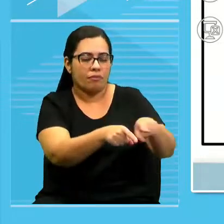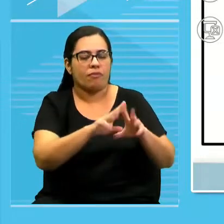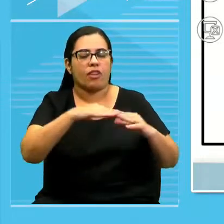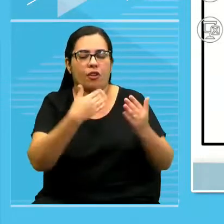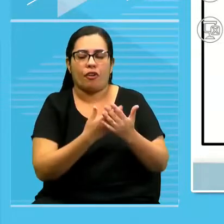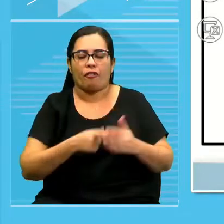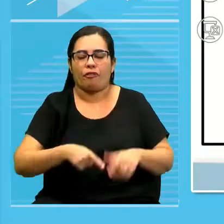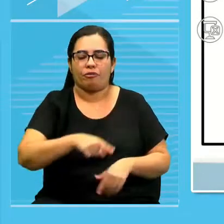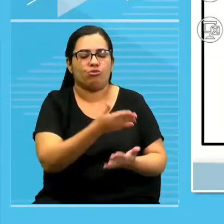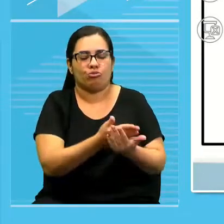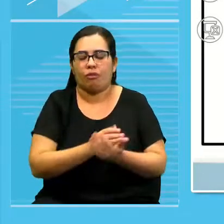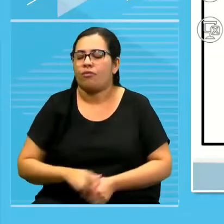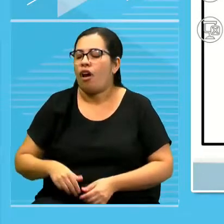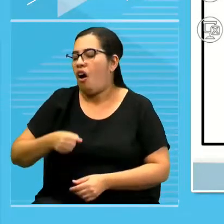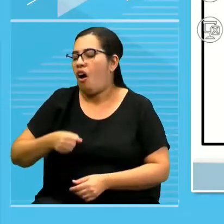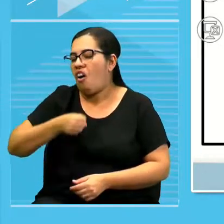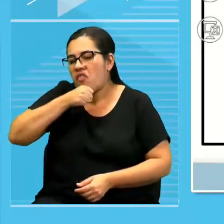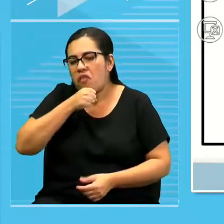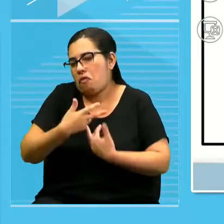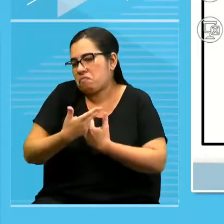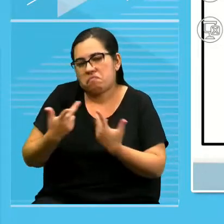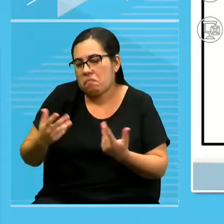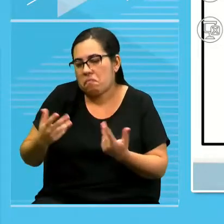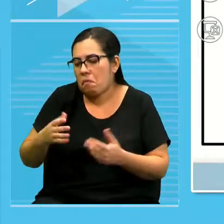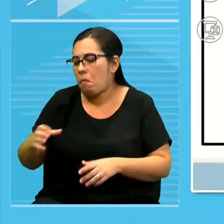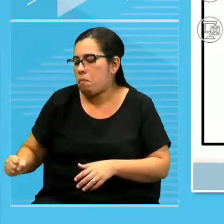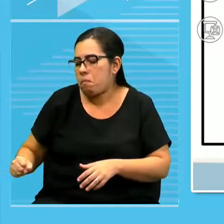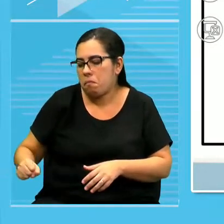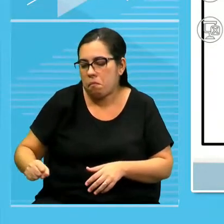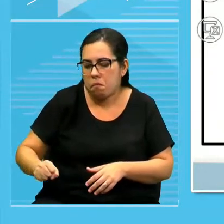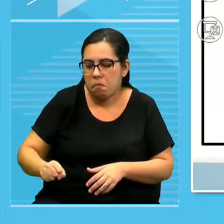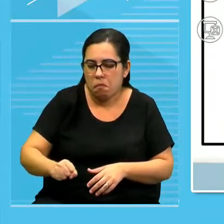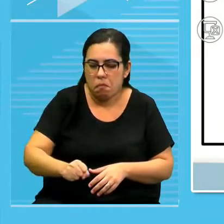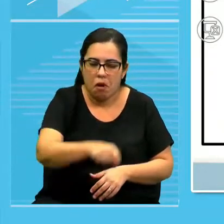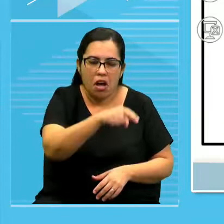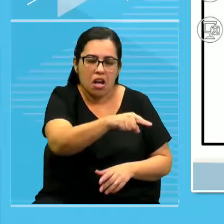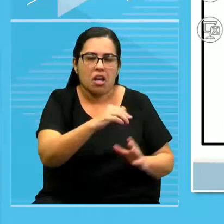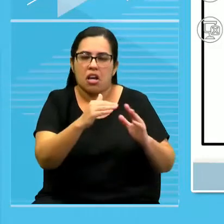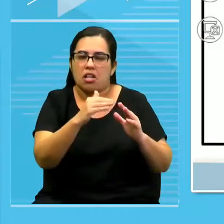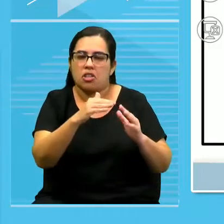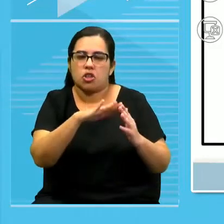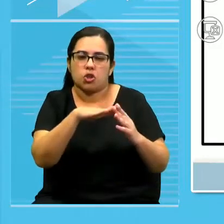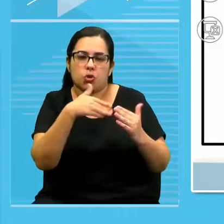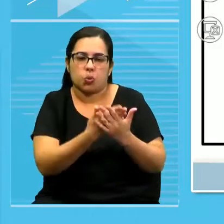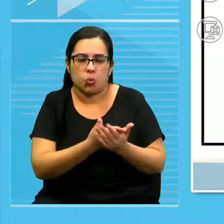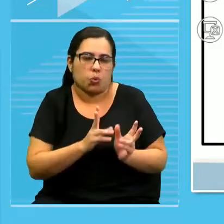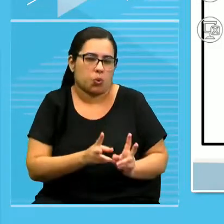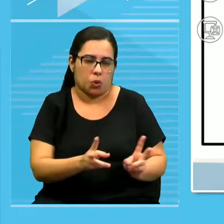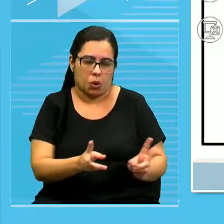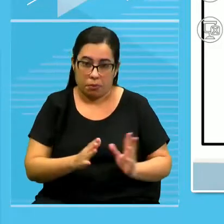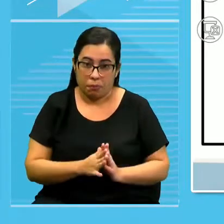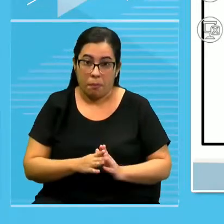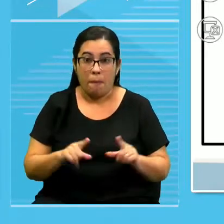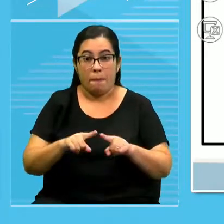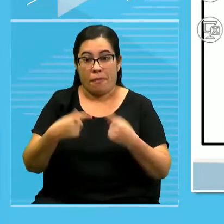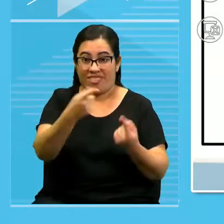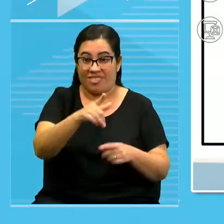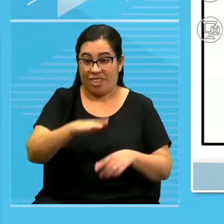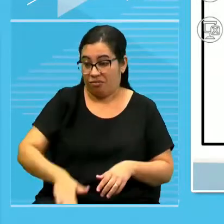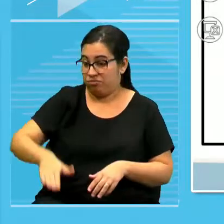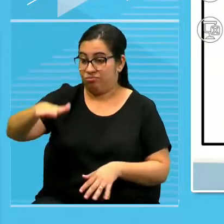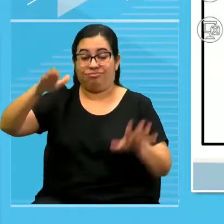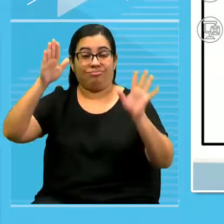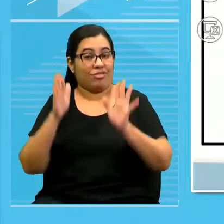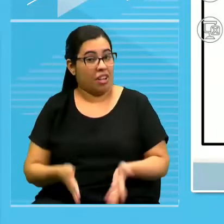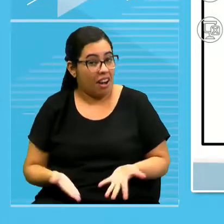de idade talvez não dei para tu ir para tua escola só né não sei que tu mora muito pertinho dela mas a ideia de que